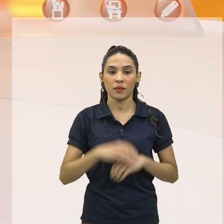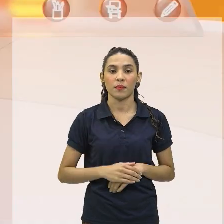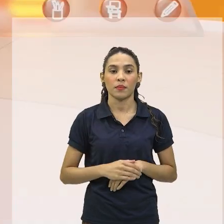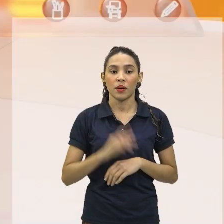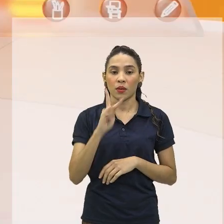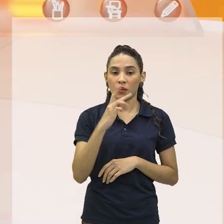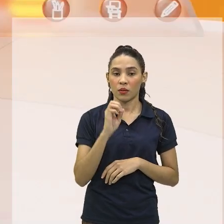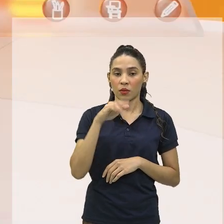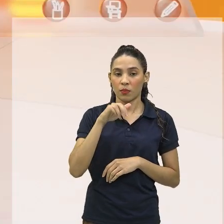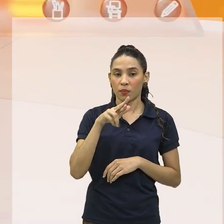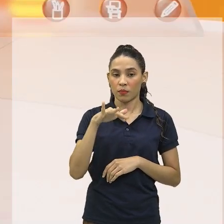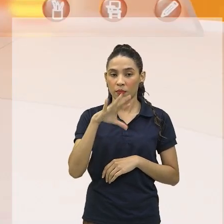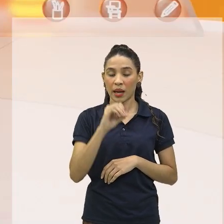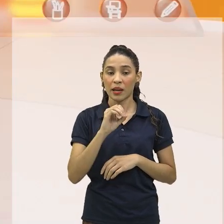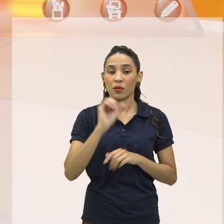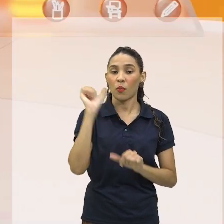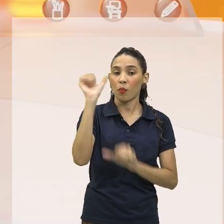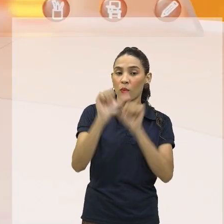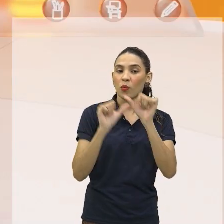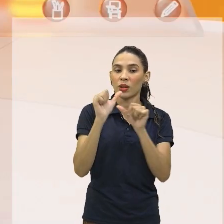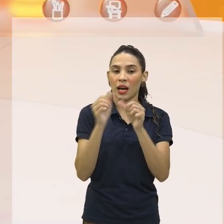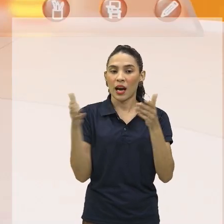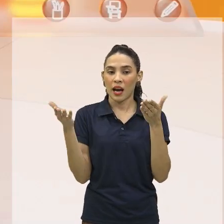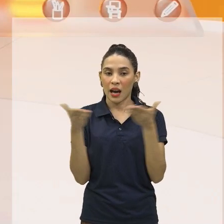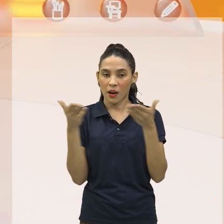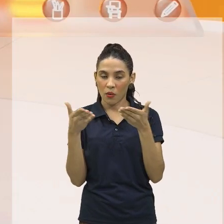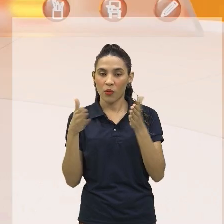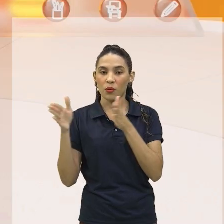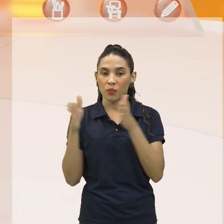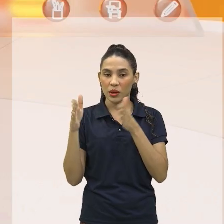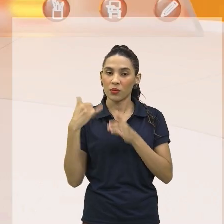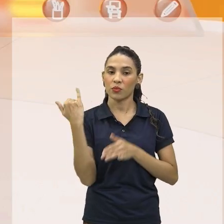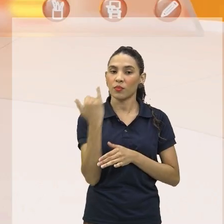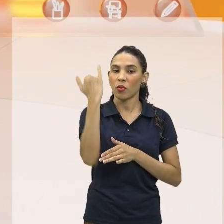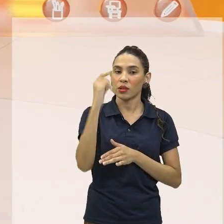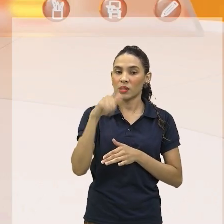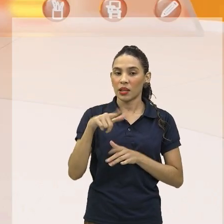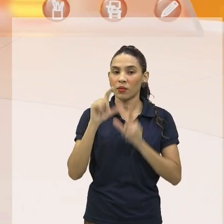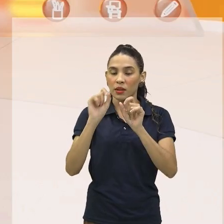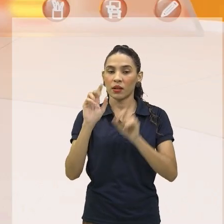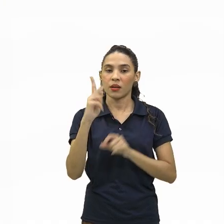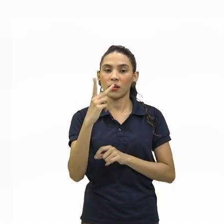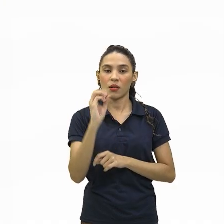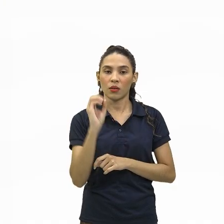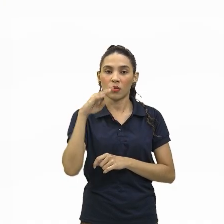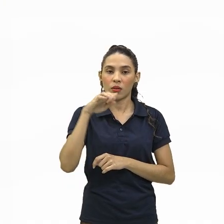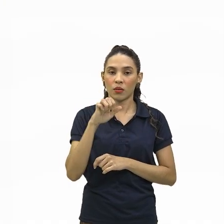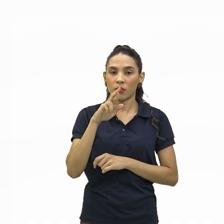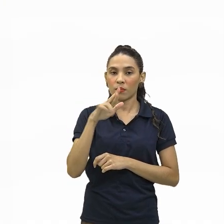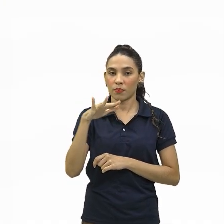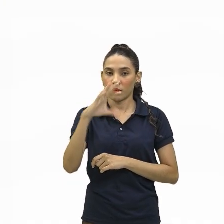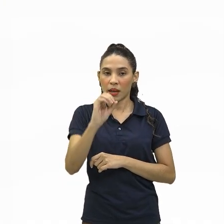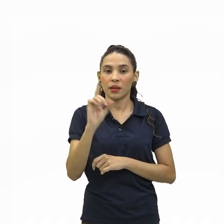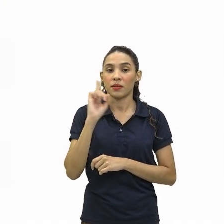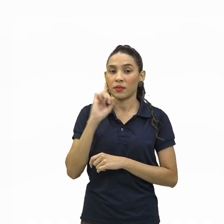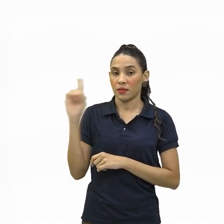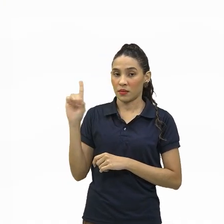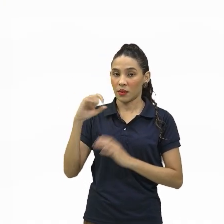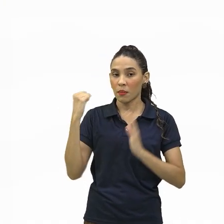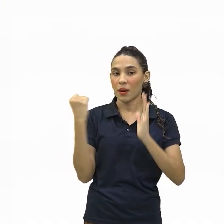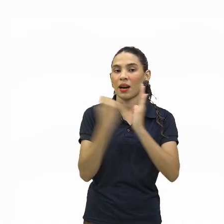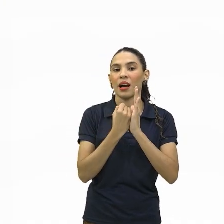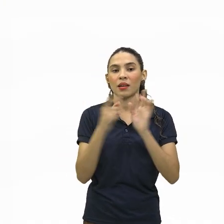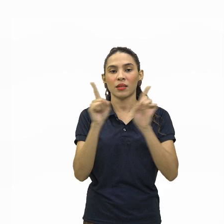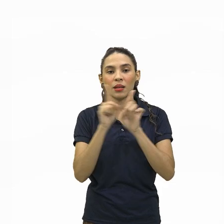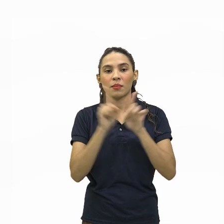pré-homérico, vamos a um período muito importante, que é o período homérico. Esse período ele é marcado